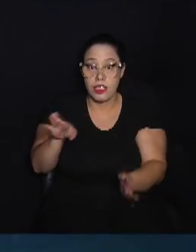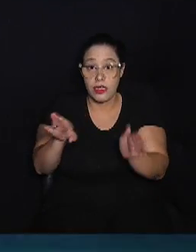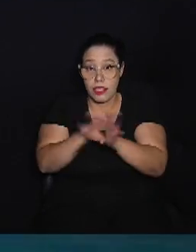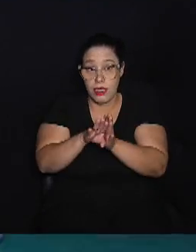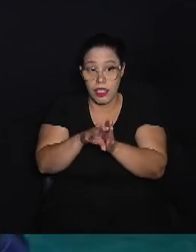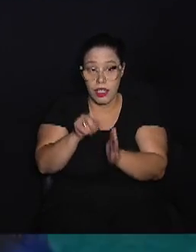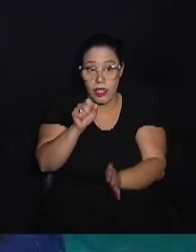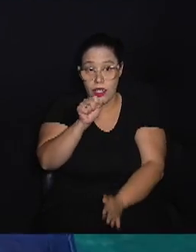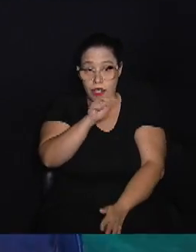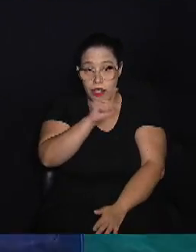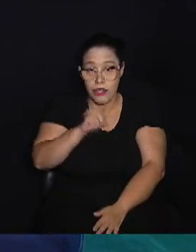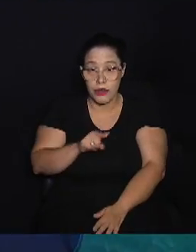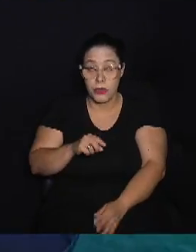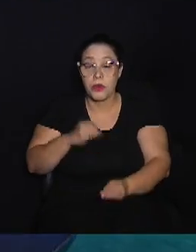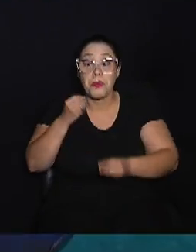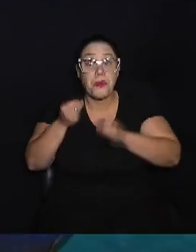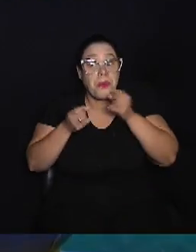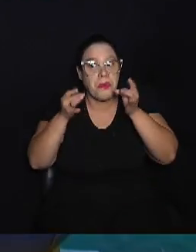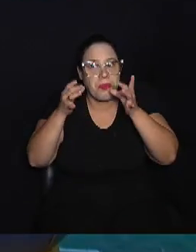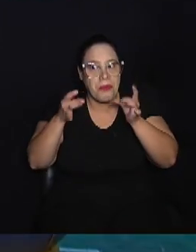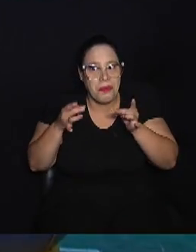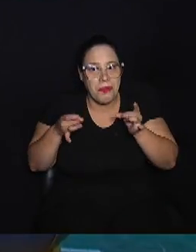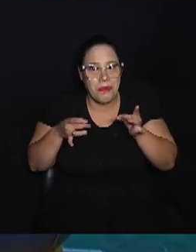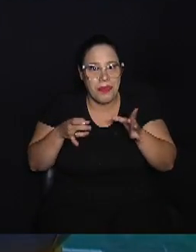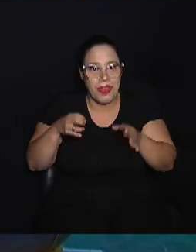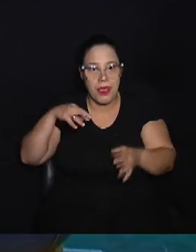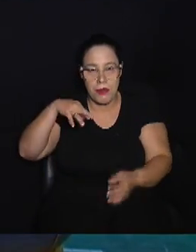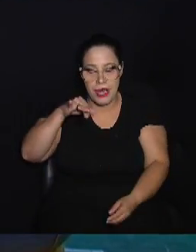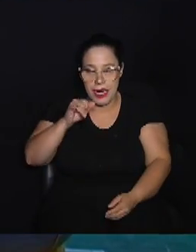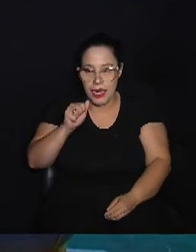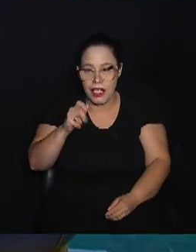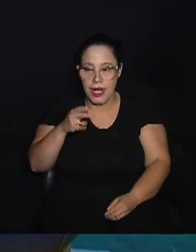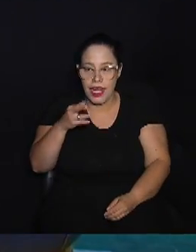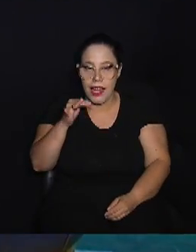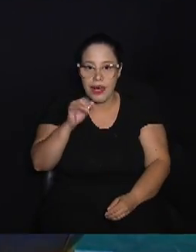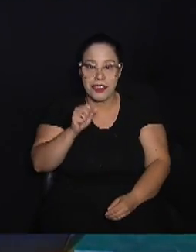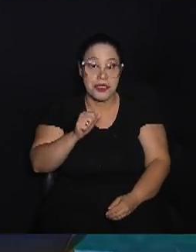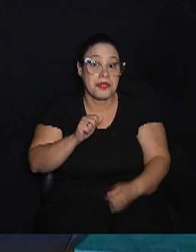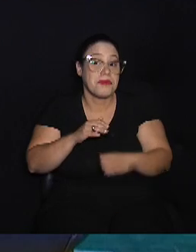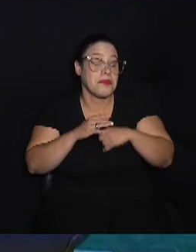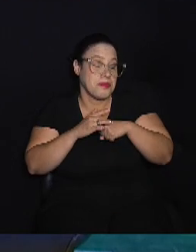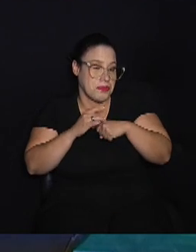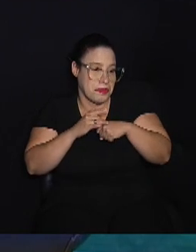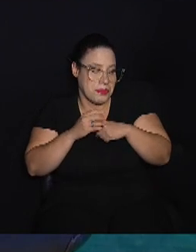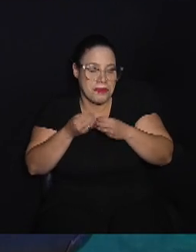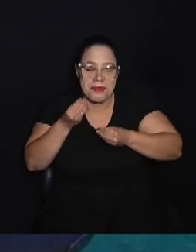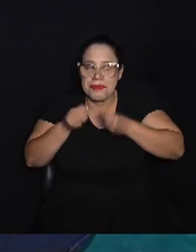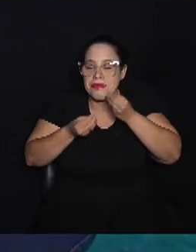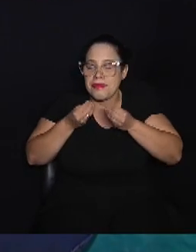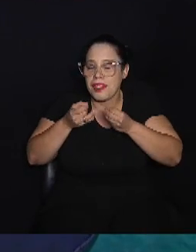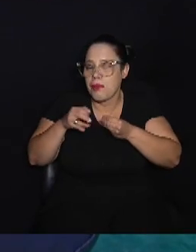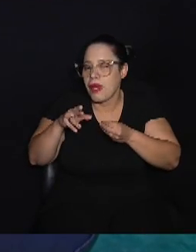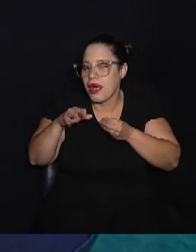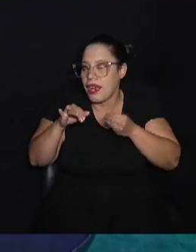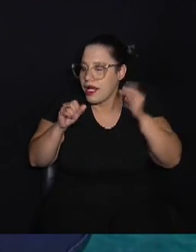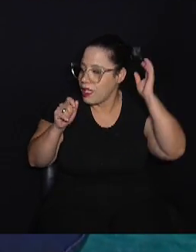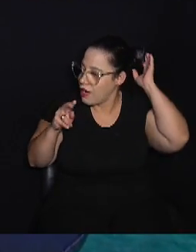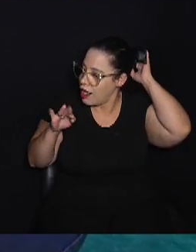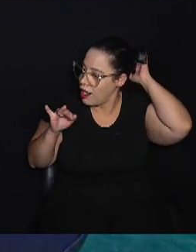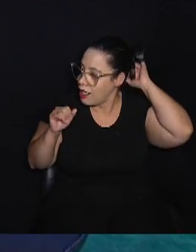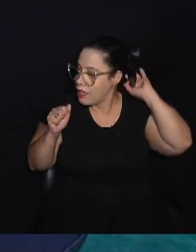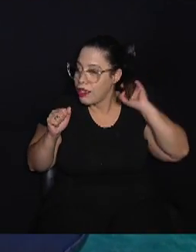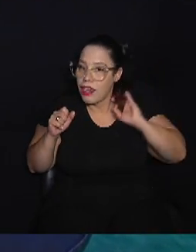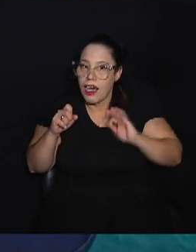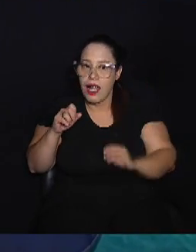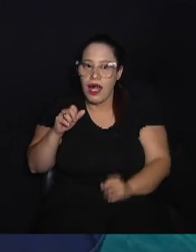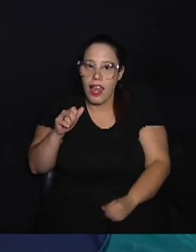quem sabe mais desses detalhes, né, é a Maria Clara, que está bem íntima dessa personagem. Conta pra gente, Maria Clara. Ah, Elphaba